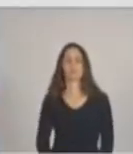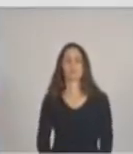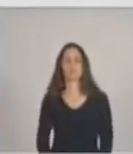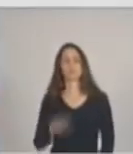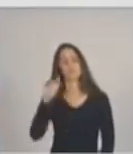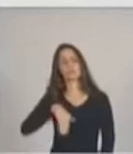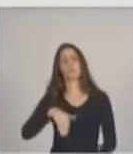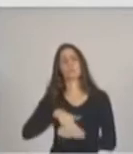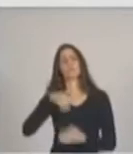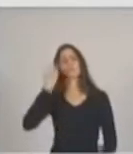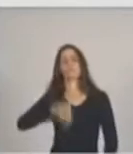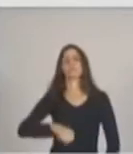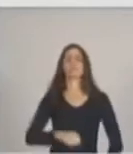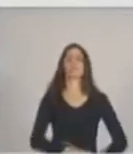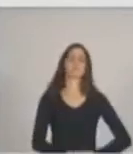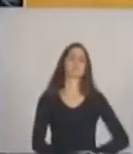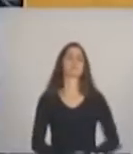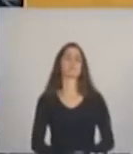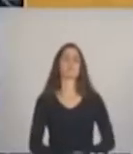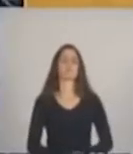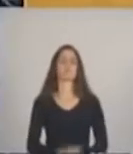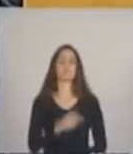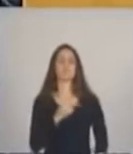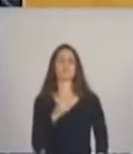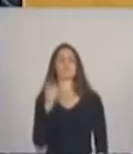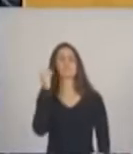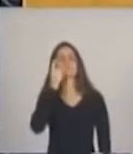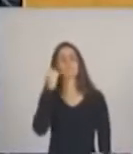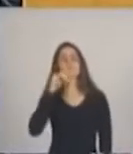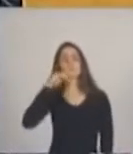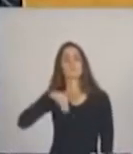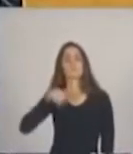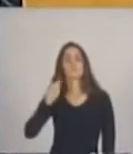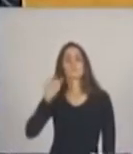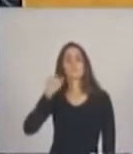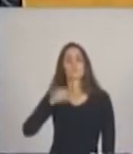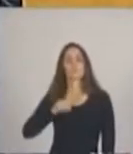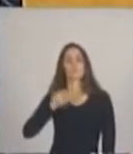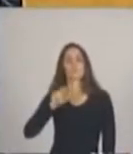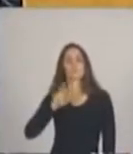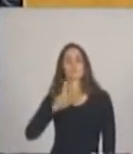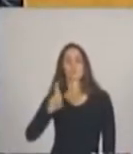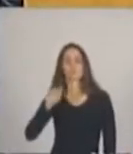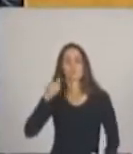Sim. Sim, deputado Mansur. Sim. Deputada Raquel Lessa.